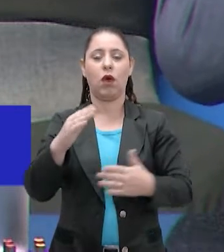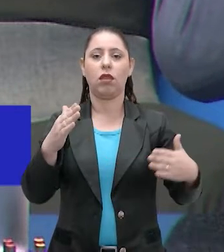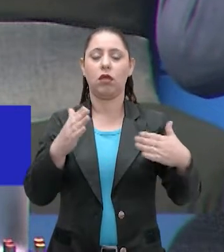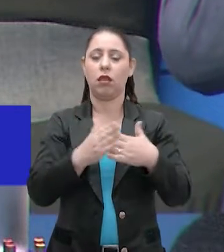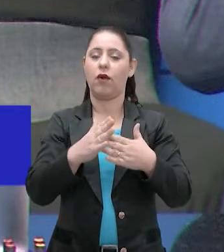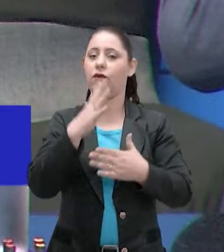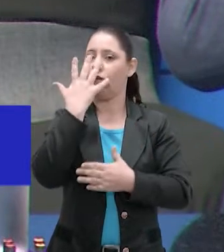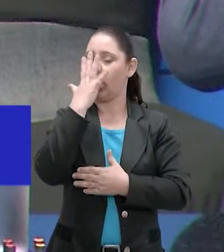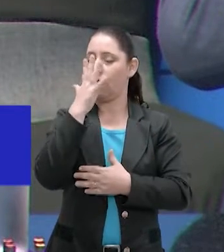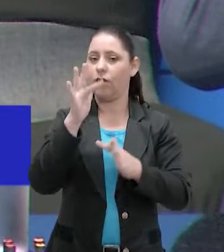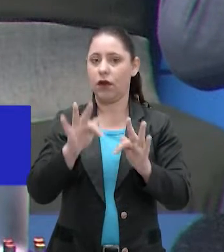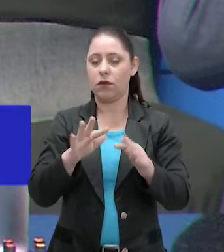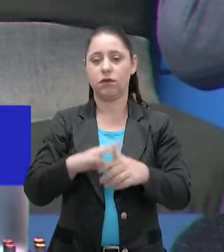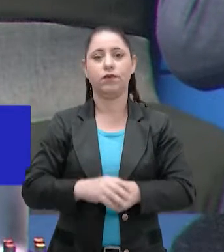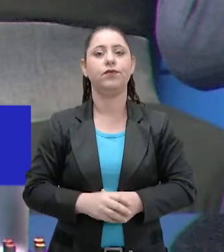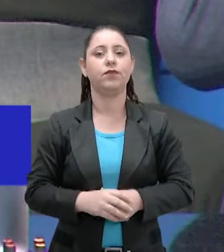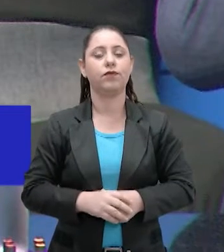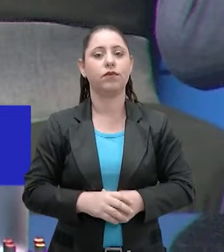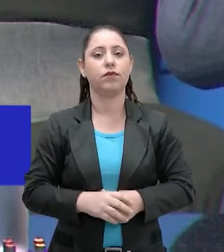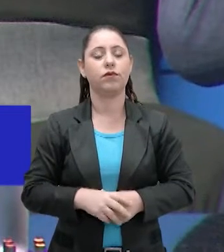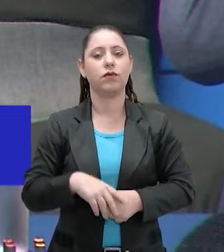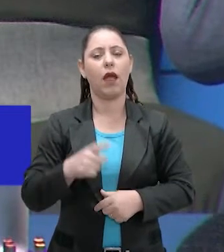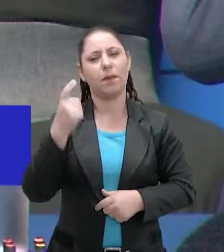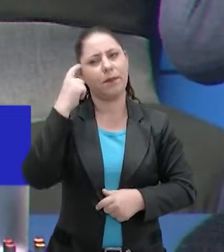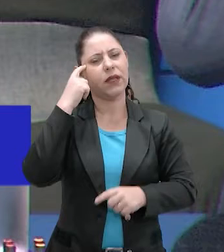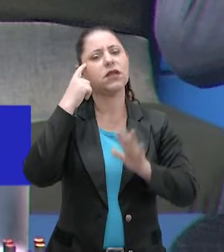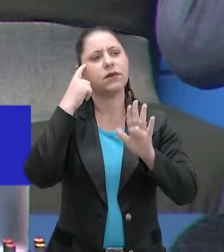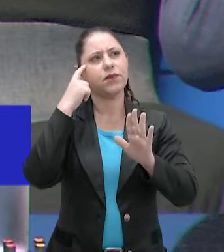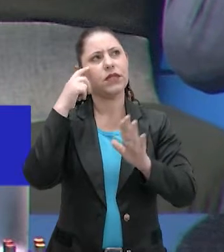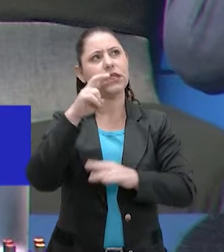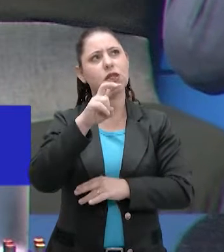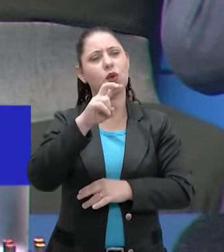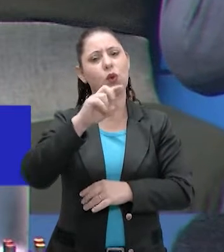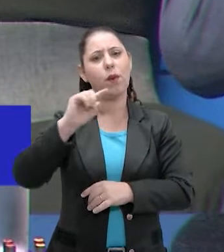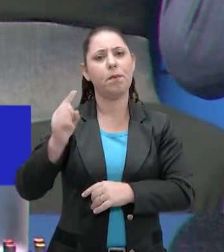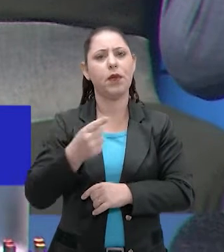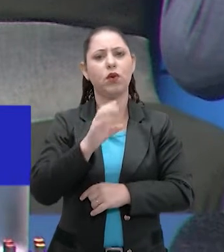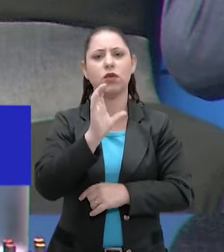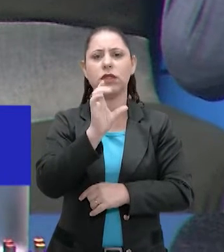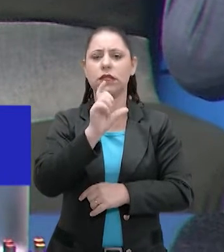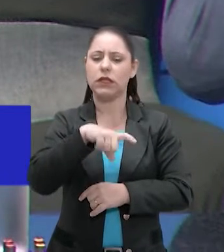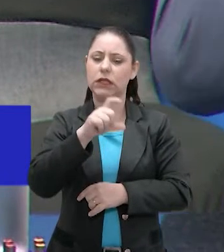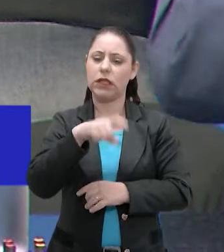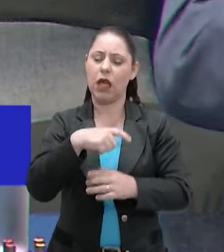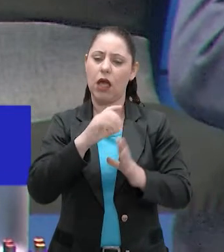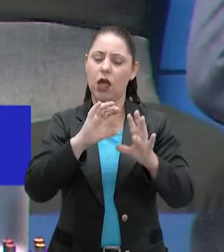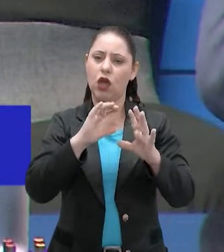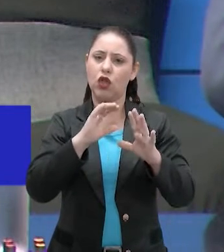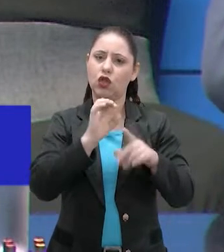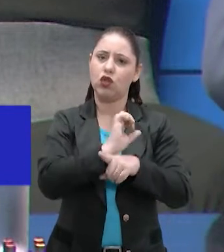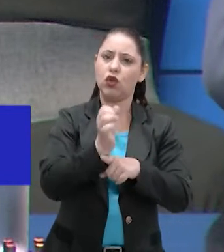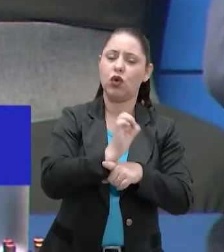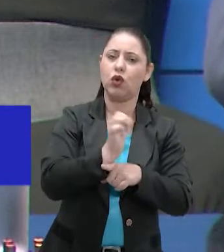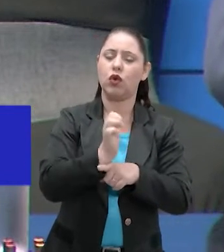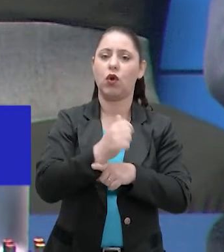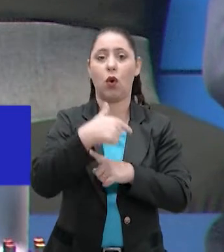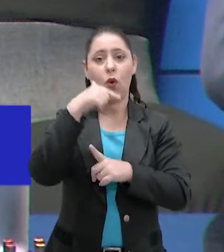final de fevereiro. Só para se ter uma ideia, são 5 mil carteiras de motorista, senhores deputados. E